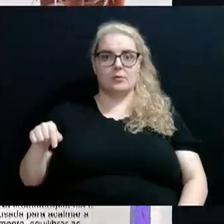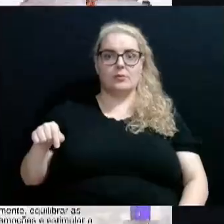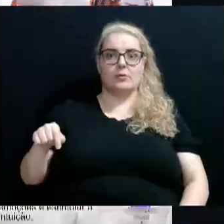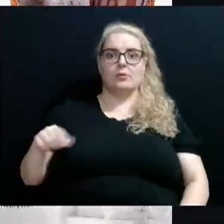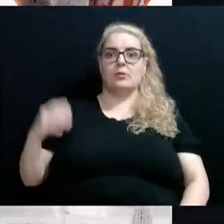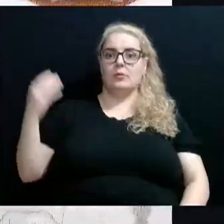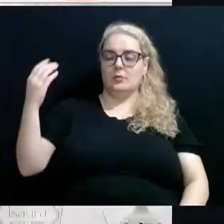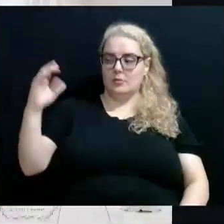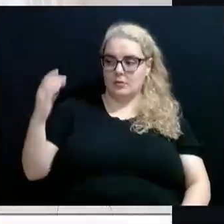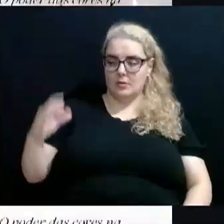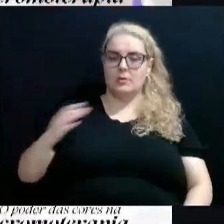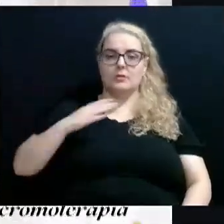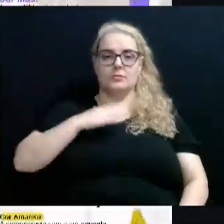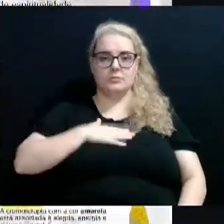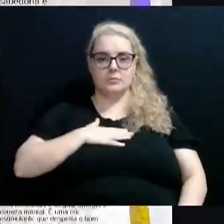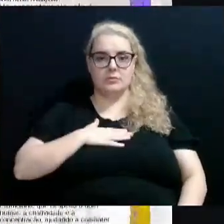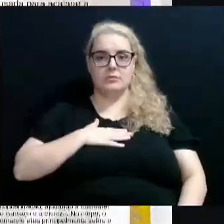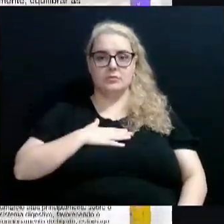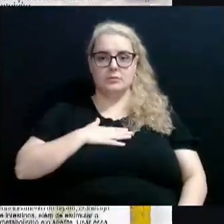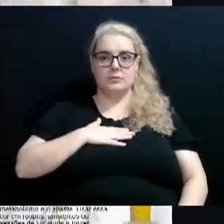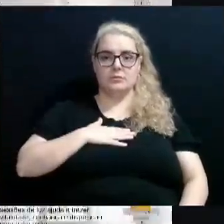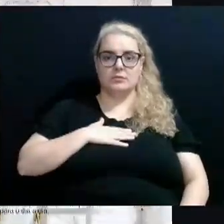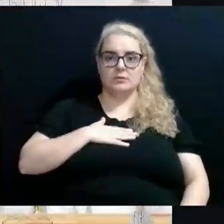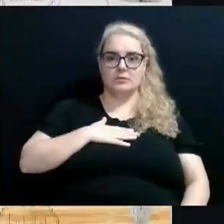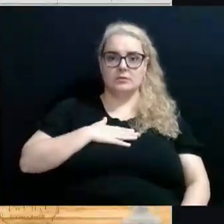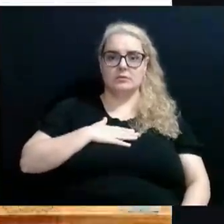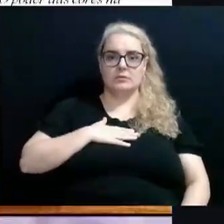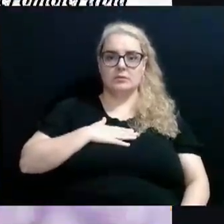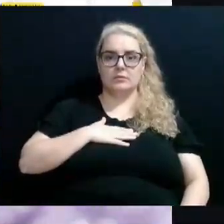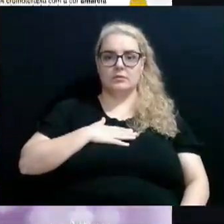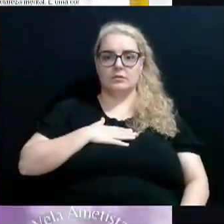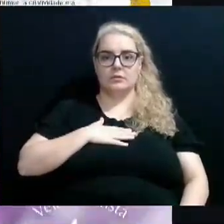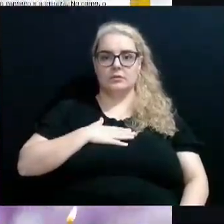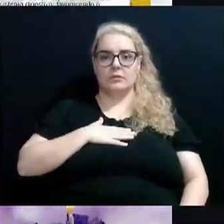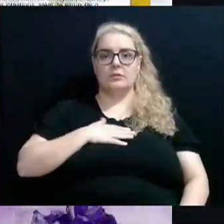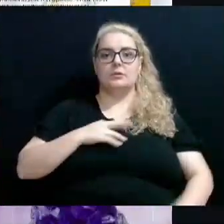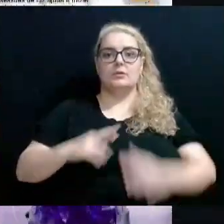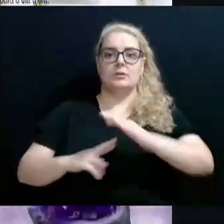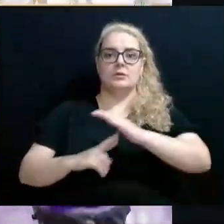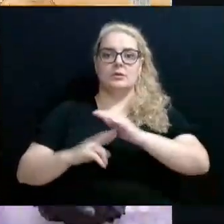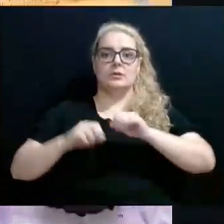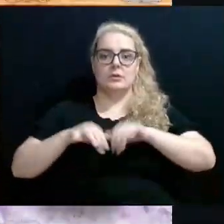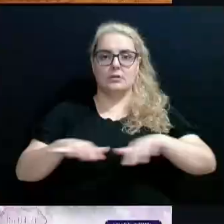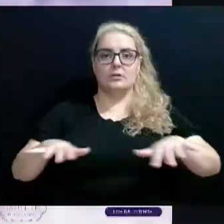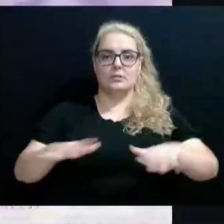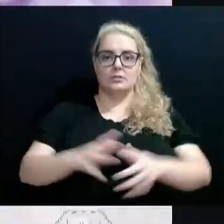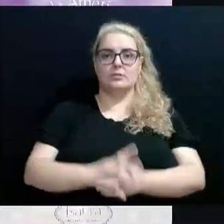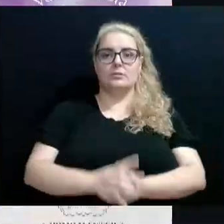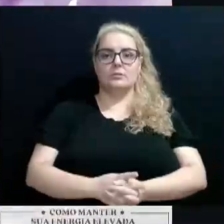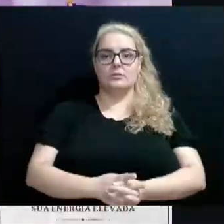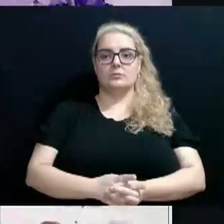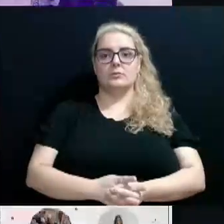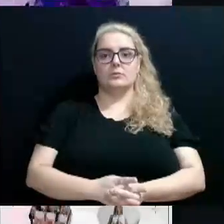publicações. Fora isso, eu participo de feiras aqui na cidade, em São Paulo também.